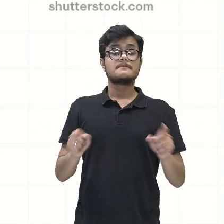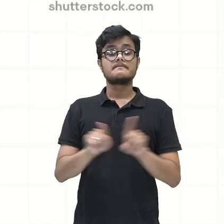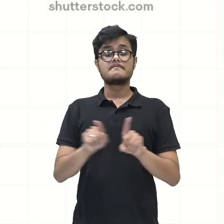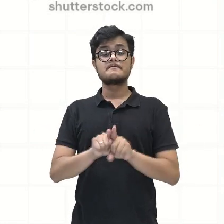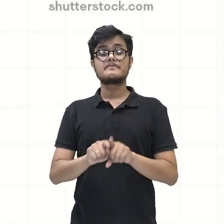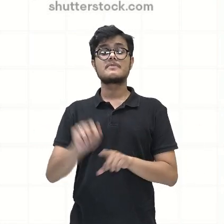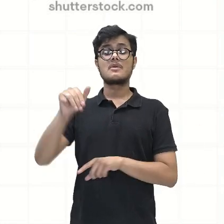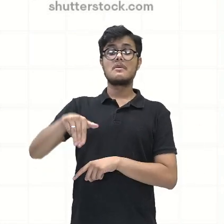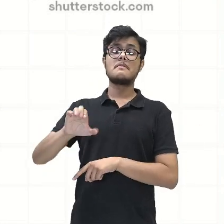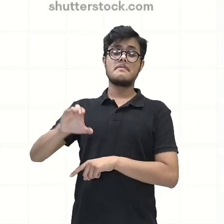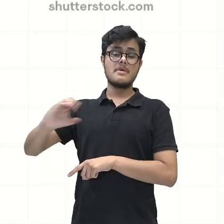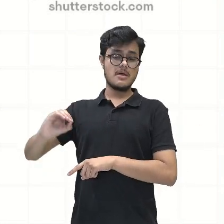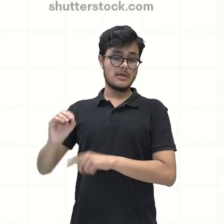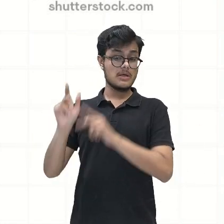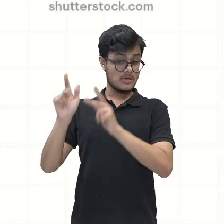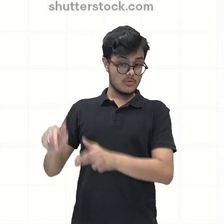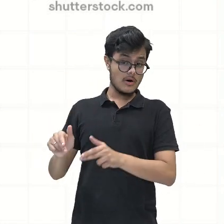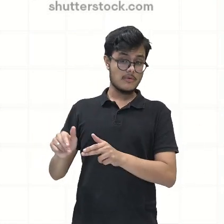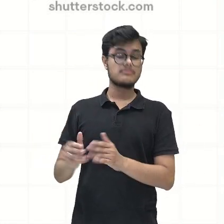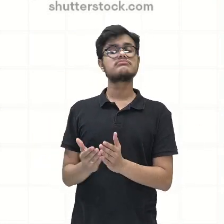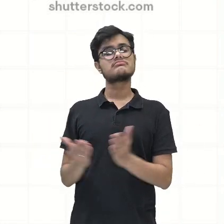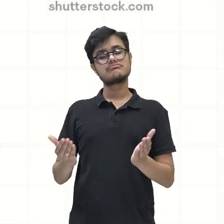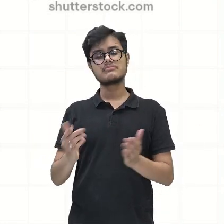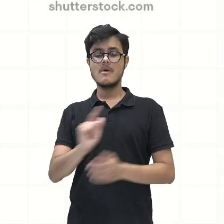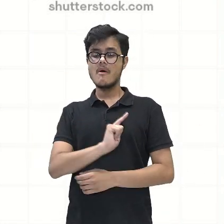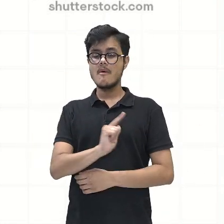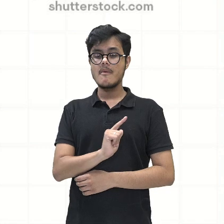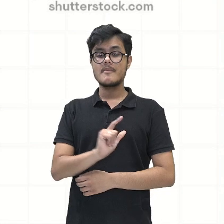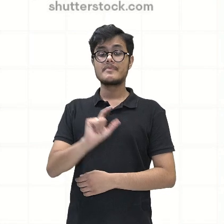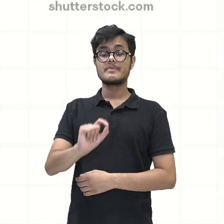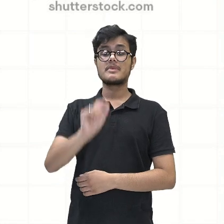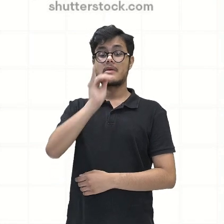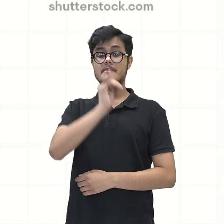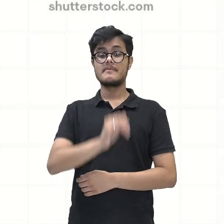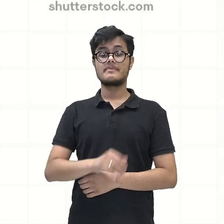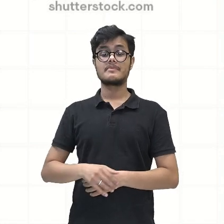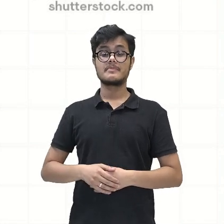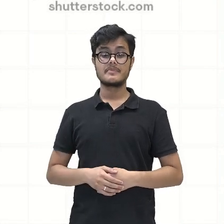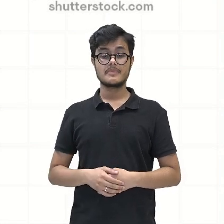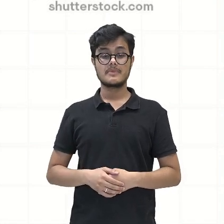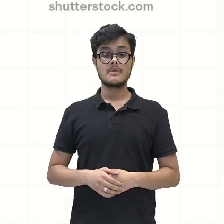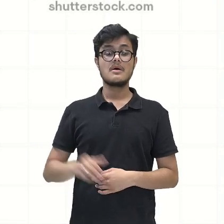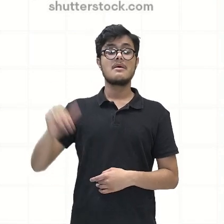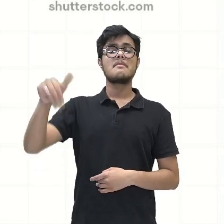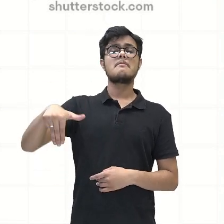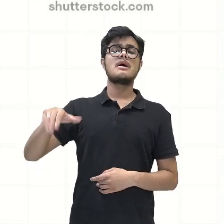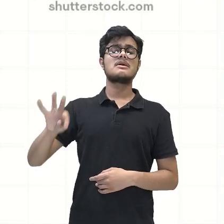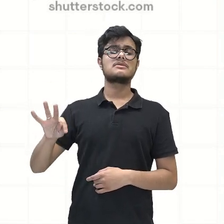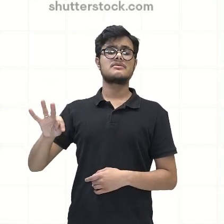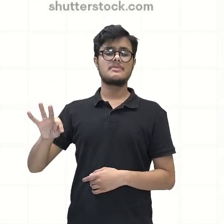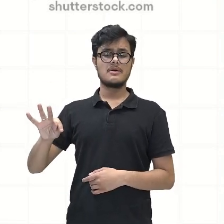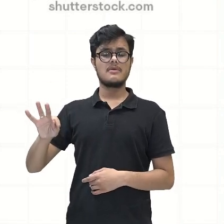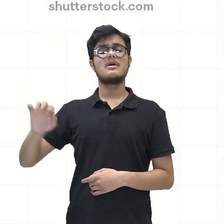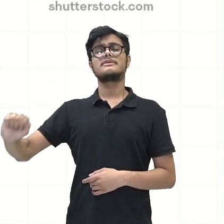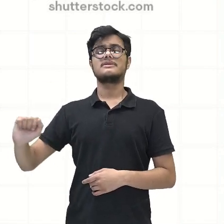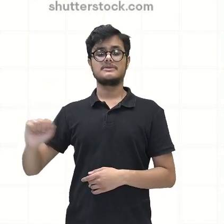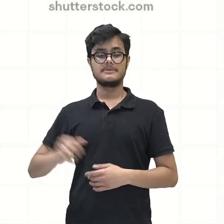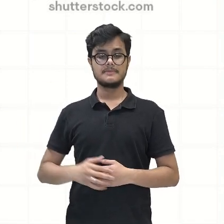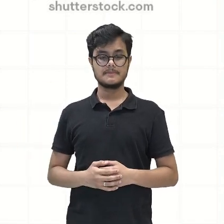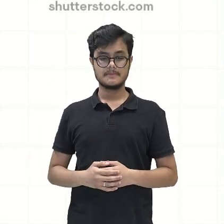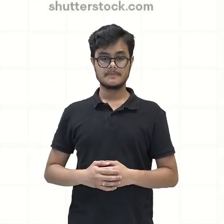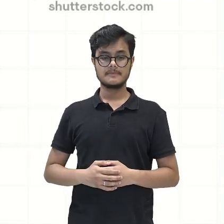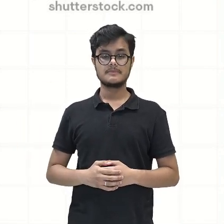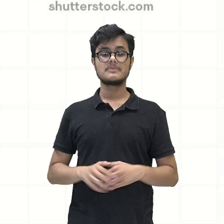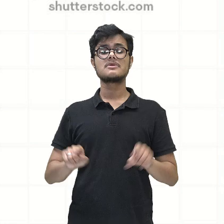equatorial continental. E aí a gente tem também a massa tropical atlântica, que se